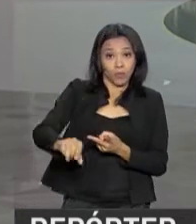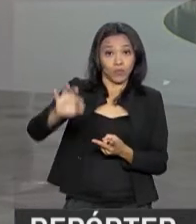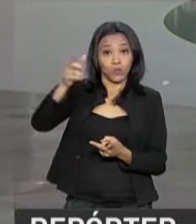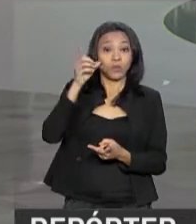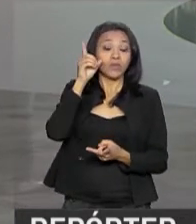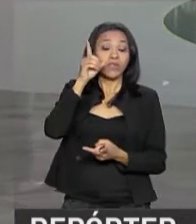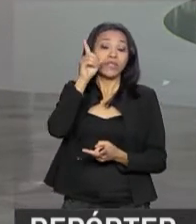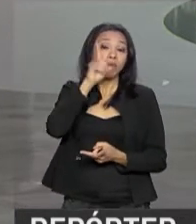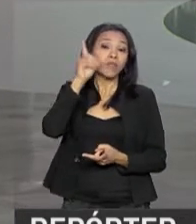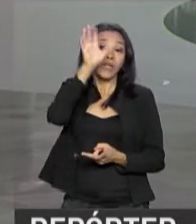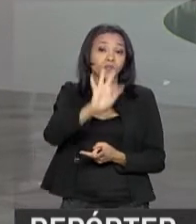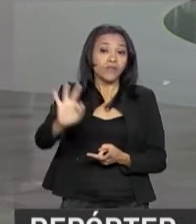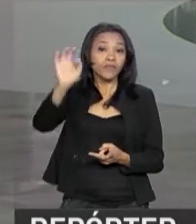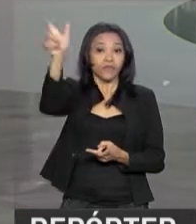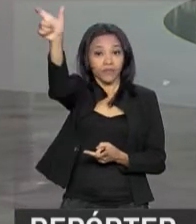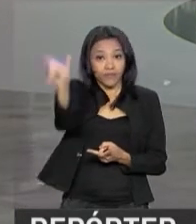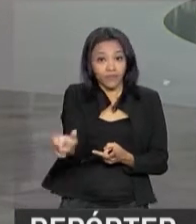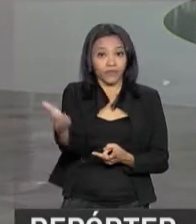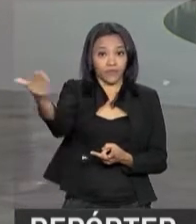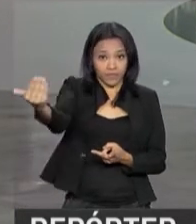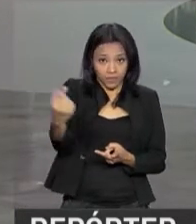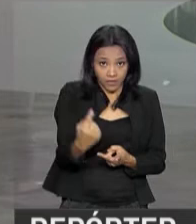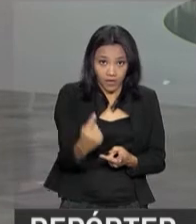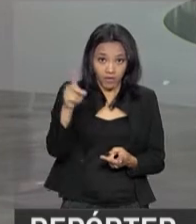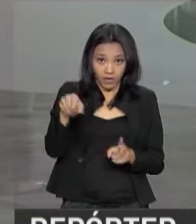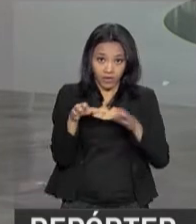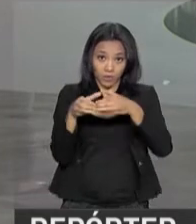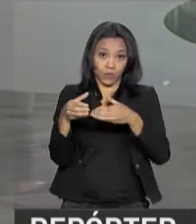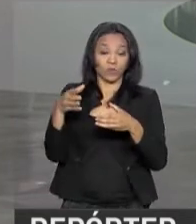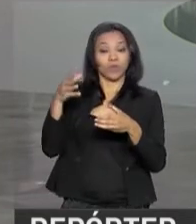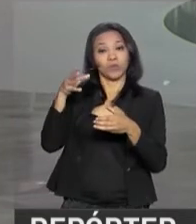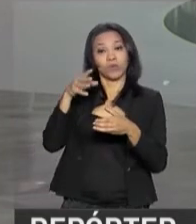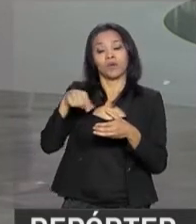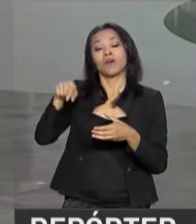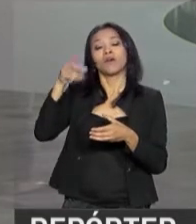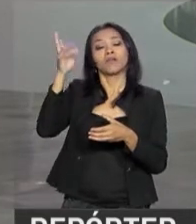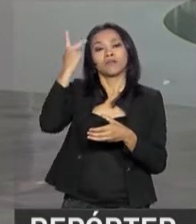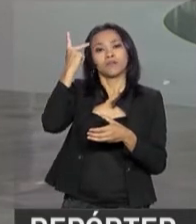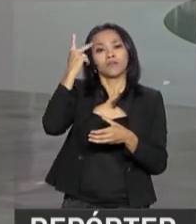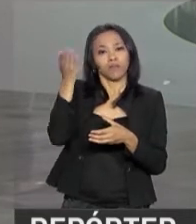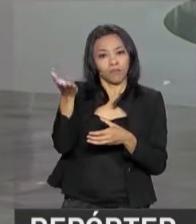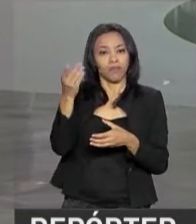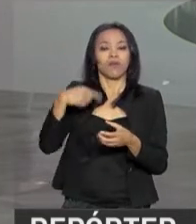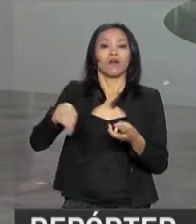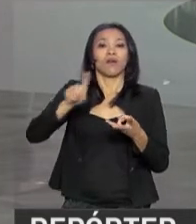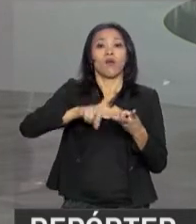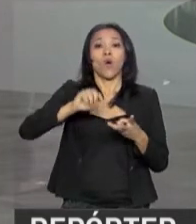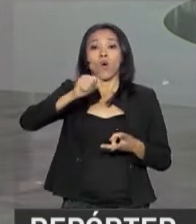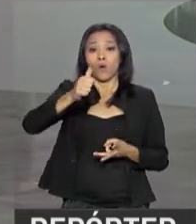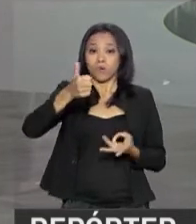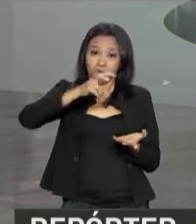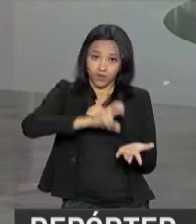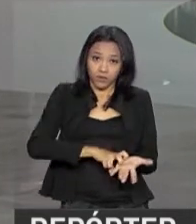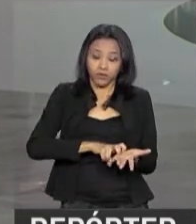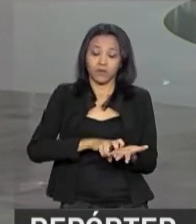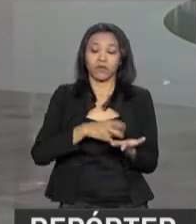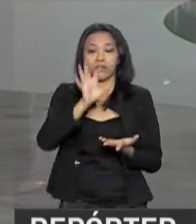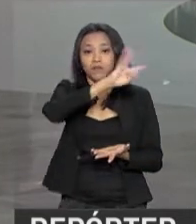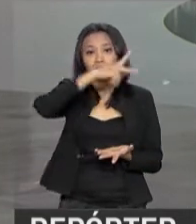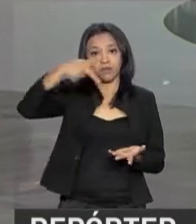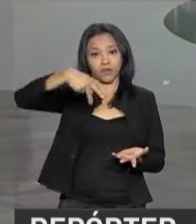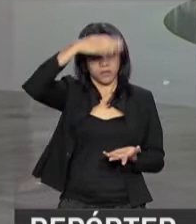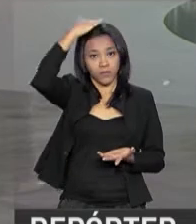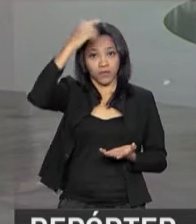Fausto Pinato, do Partido Progressista de São Paulo. Às 11h30 da manhã, o presidente se encontra